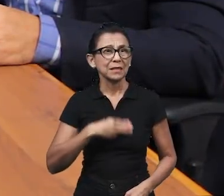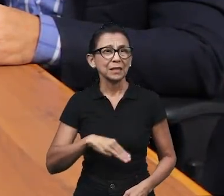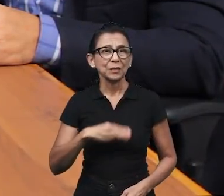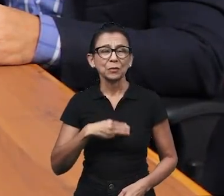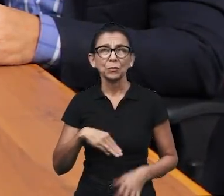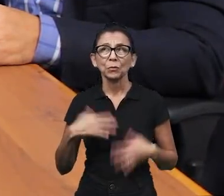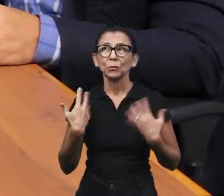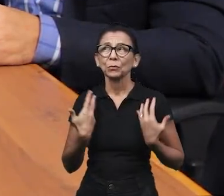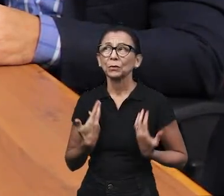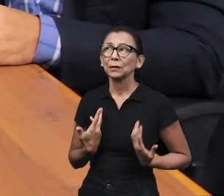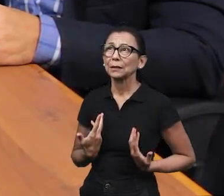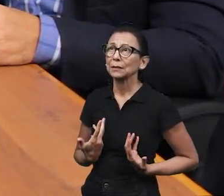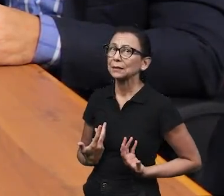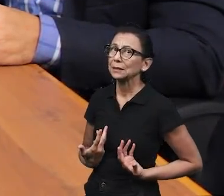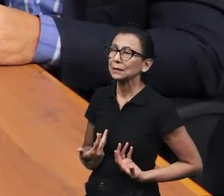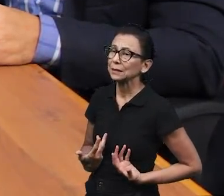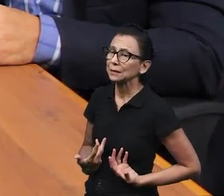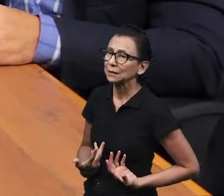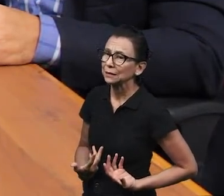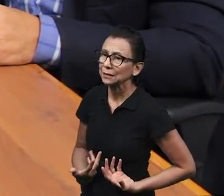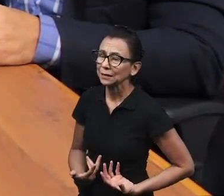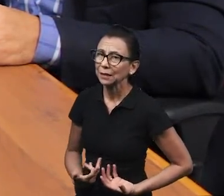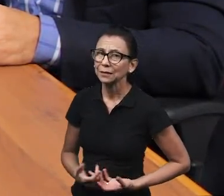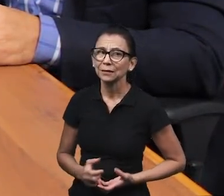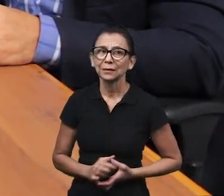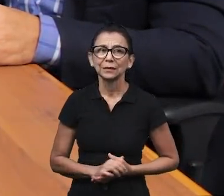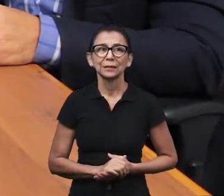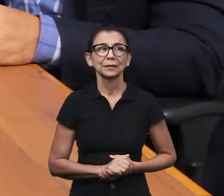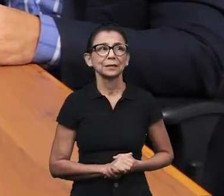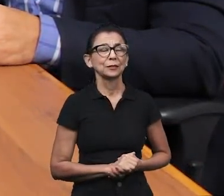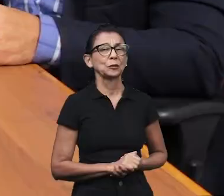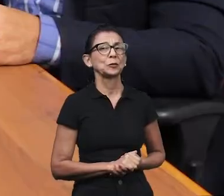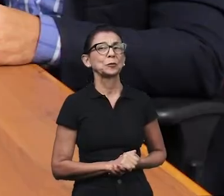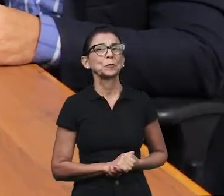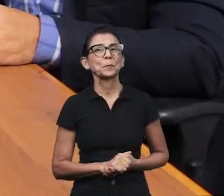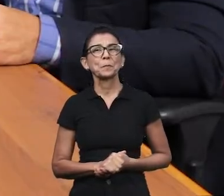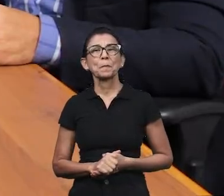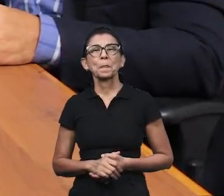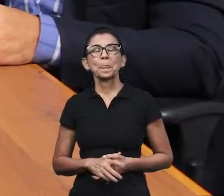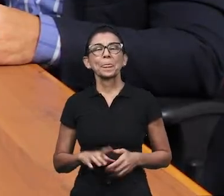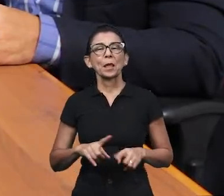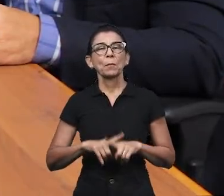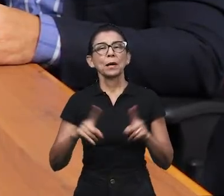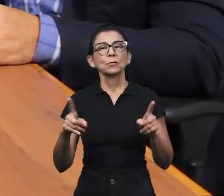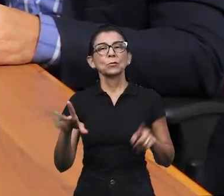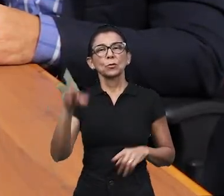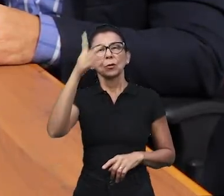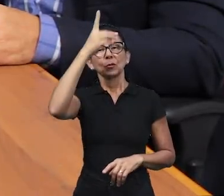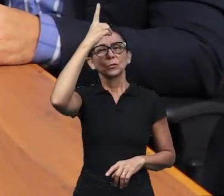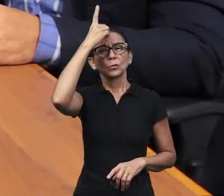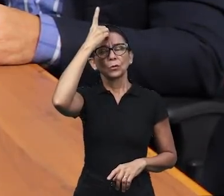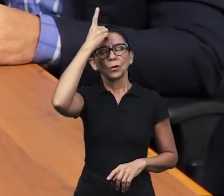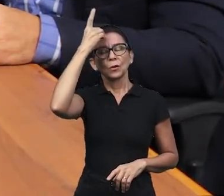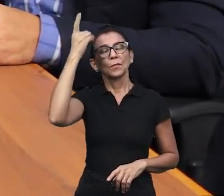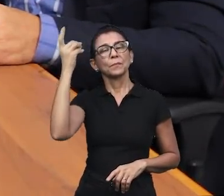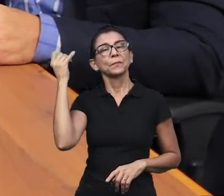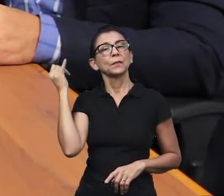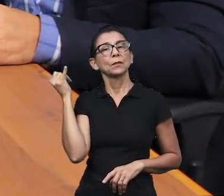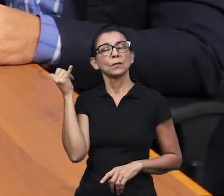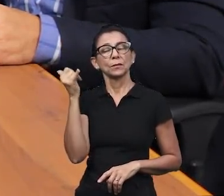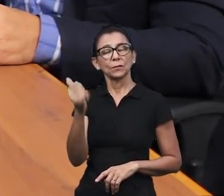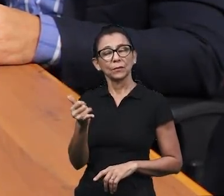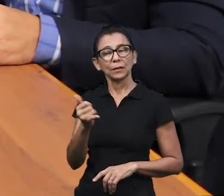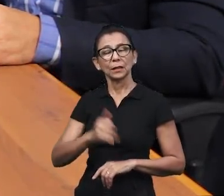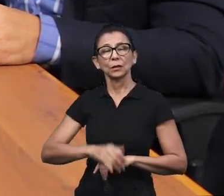cansados devido ao trabalho, é para eles lembrarem do dom e clamar ao Senhor pelo sangue de Jesus, que o Senhor daria a eles descanso.